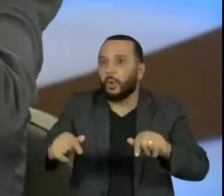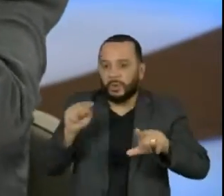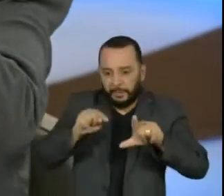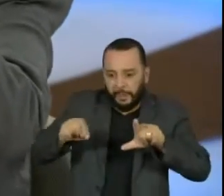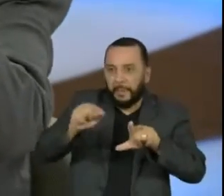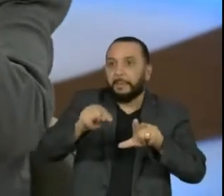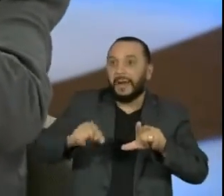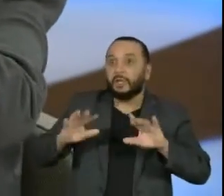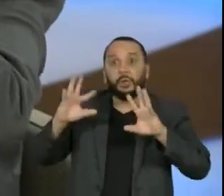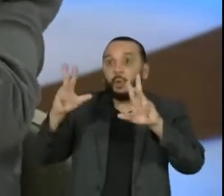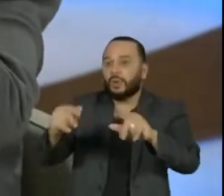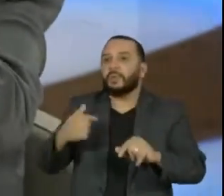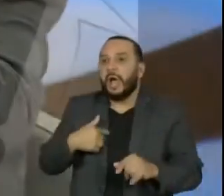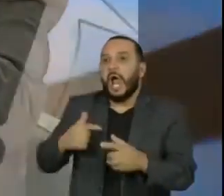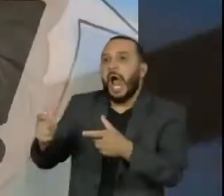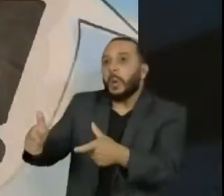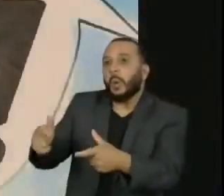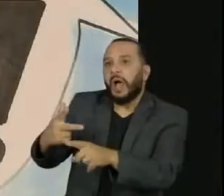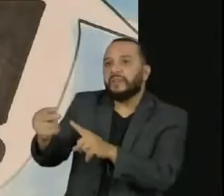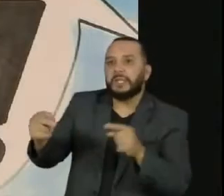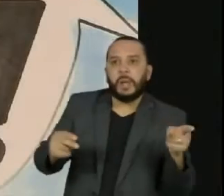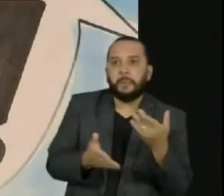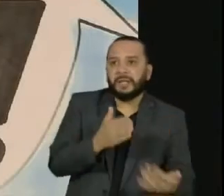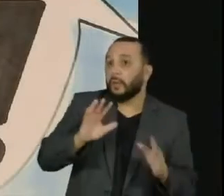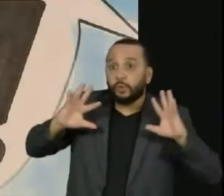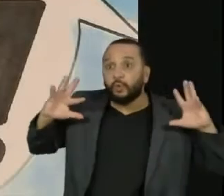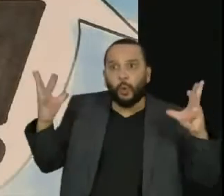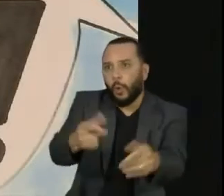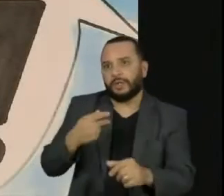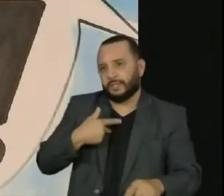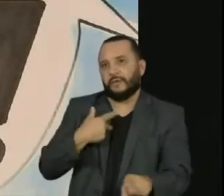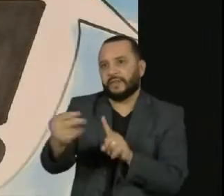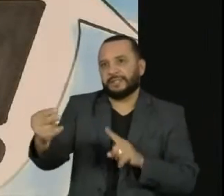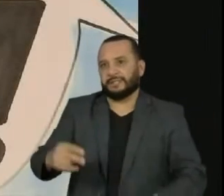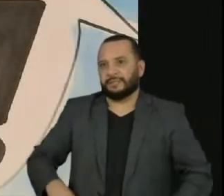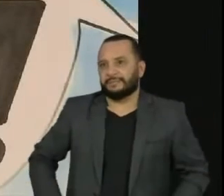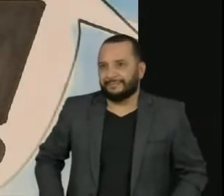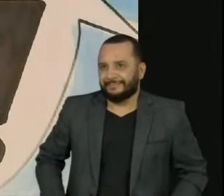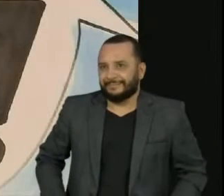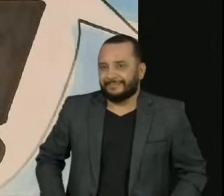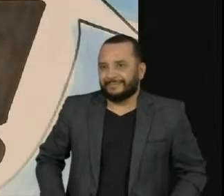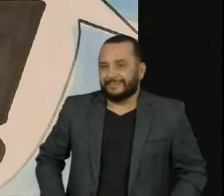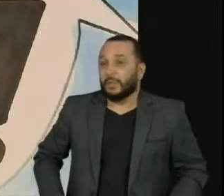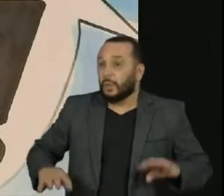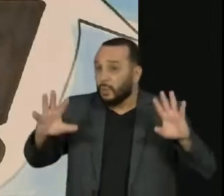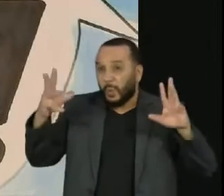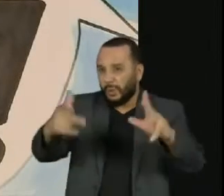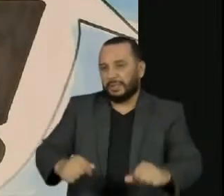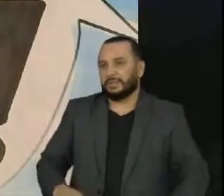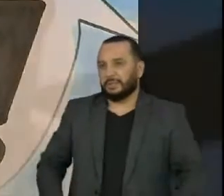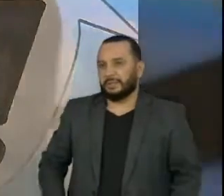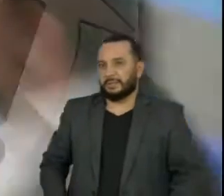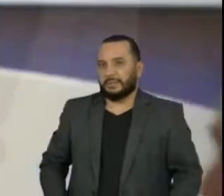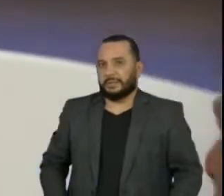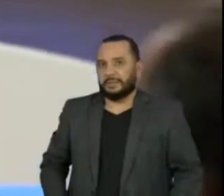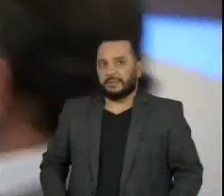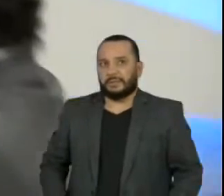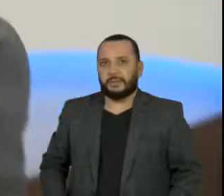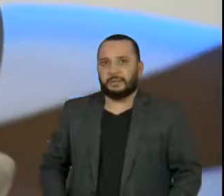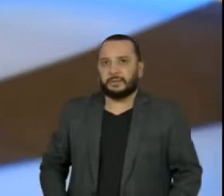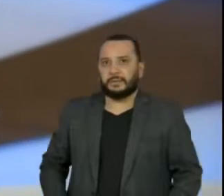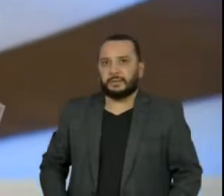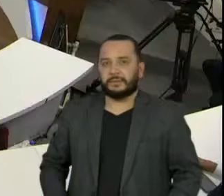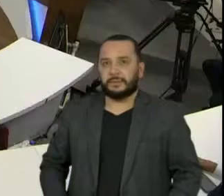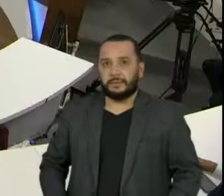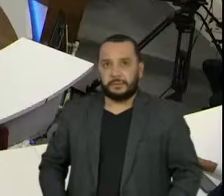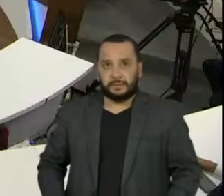zonas eleitorais, não. Urnas de Belo Horizonte. Sem exceção. Foi a 0. E, prefeito, o